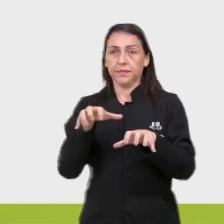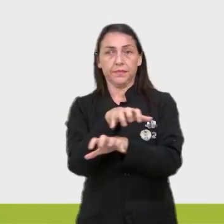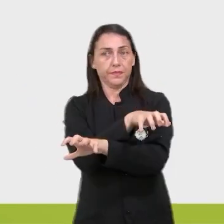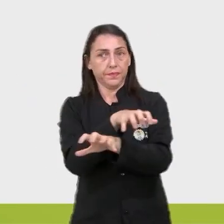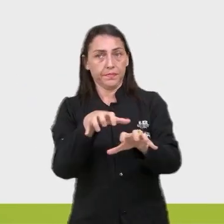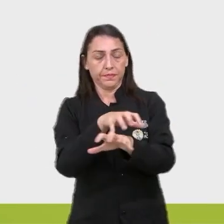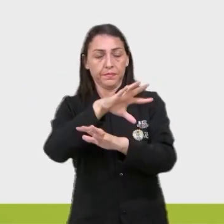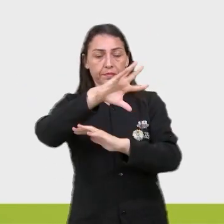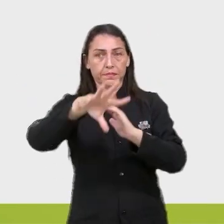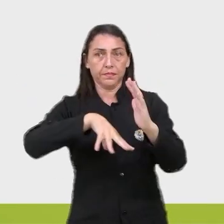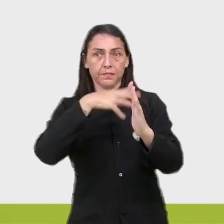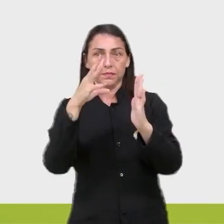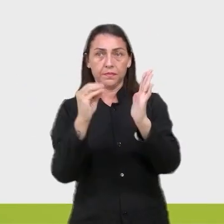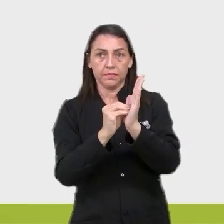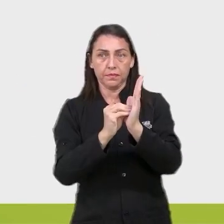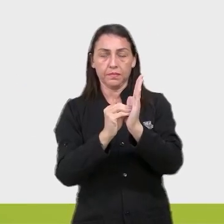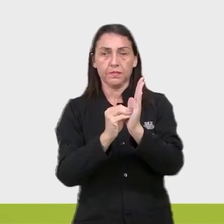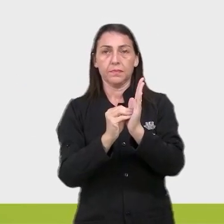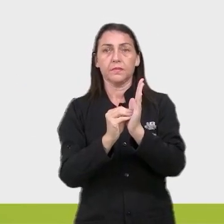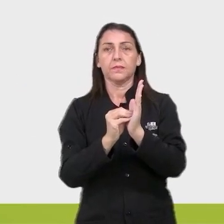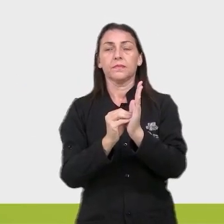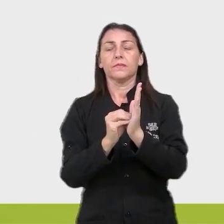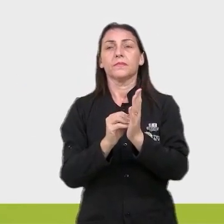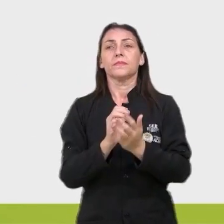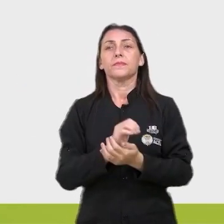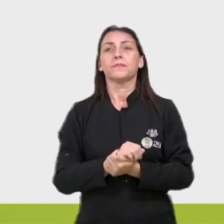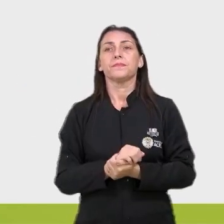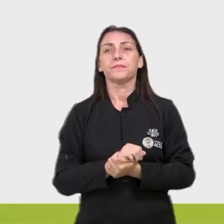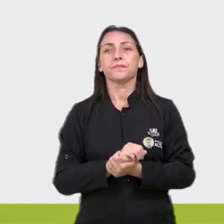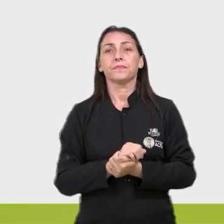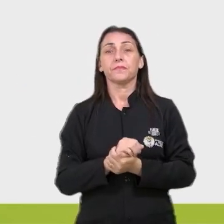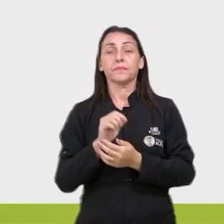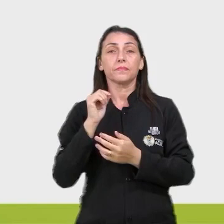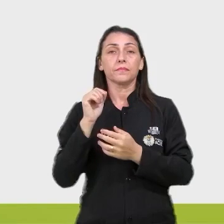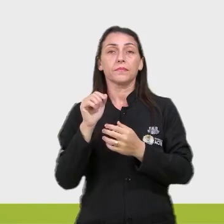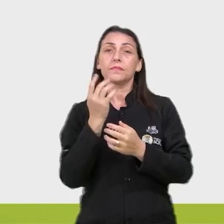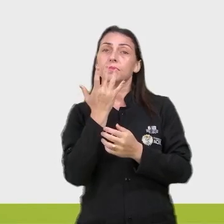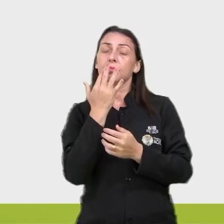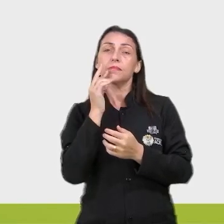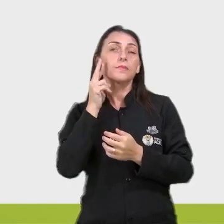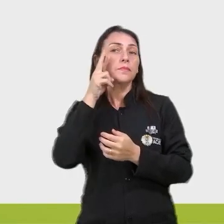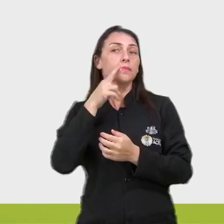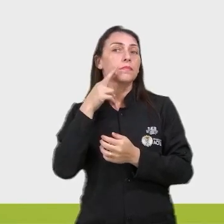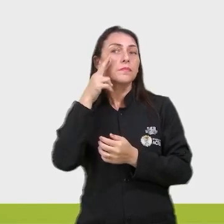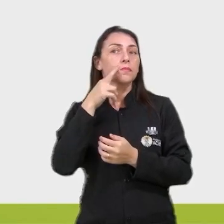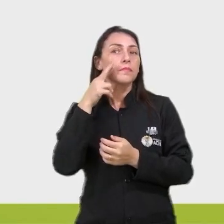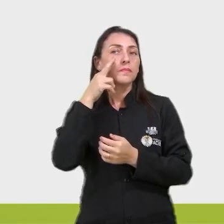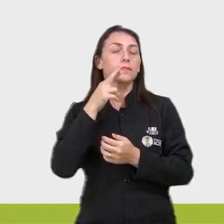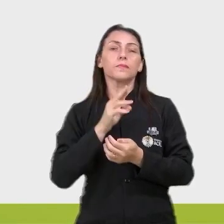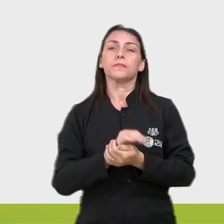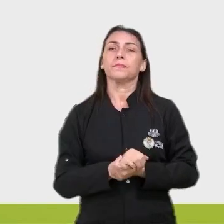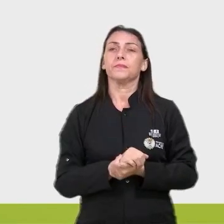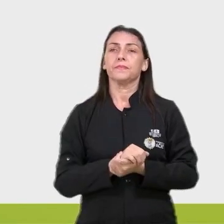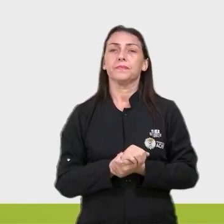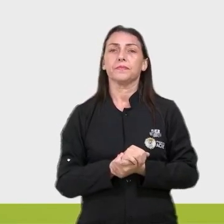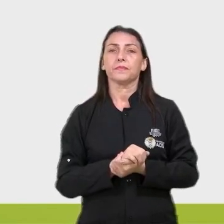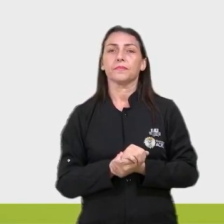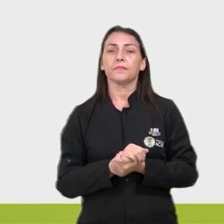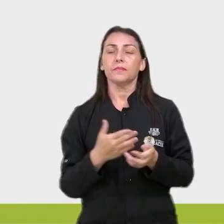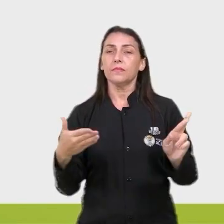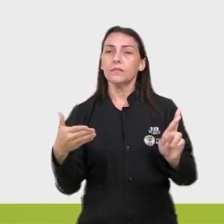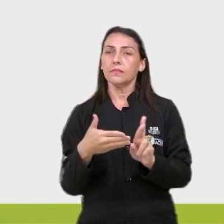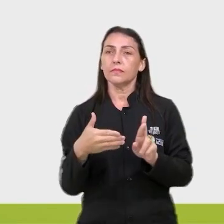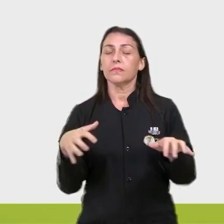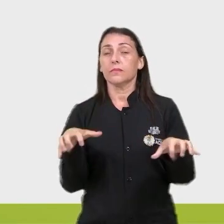amazônico aqui, nessa parte, toda essa parte aqui, rosa, né? Então, essa parte aí se refere